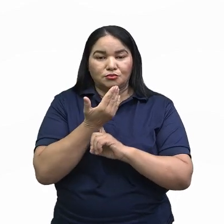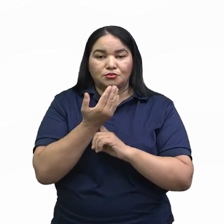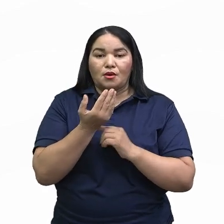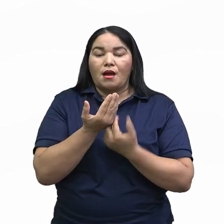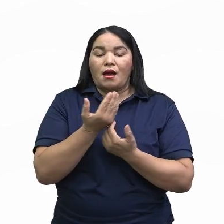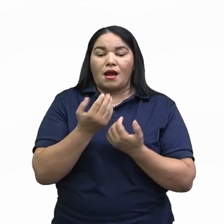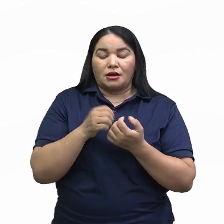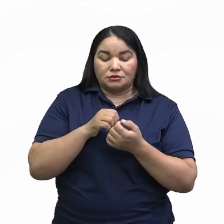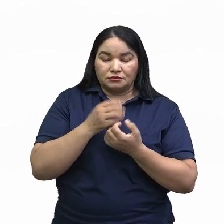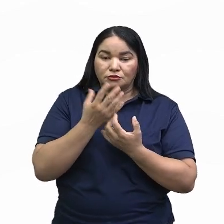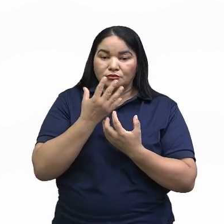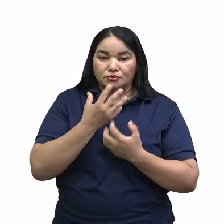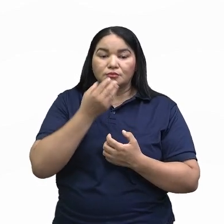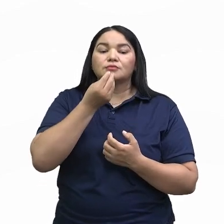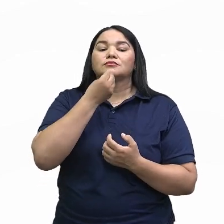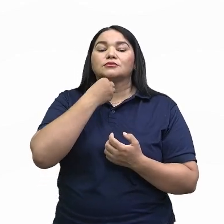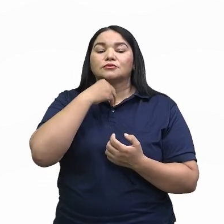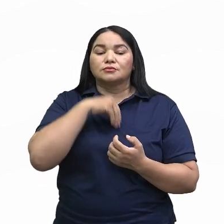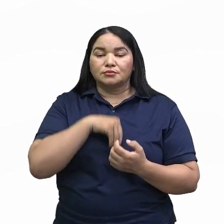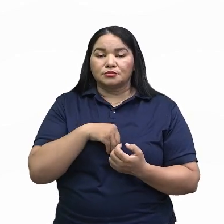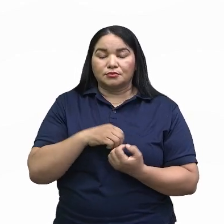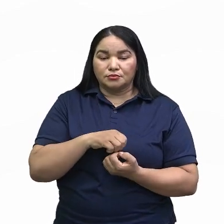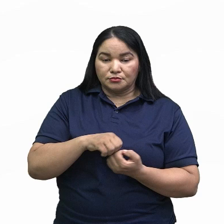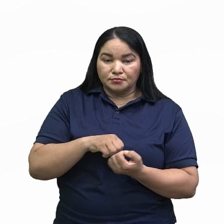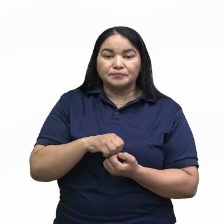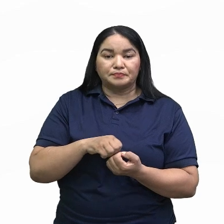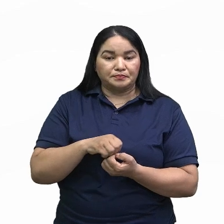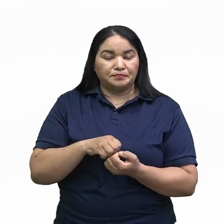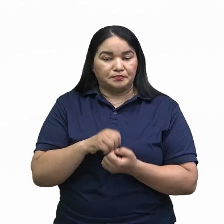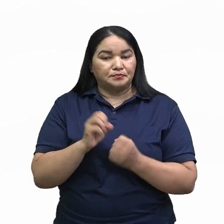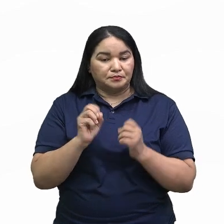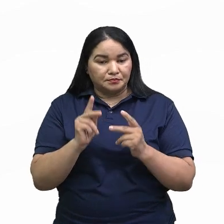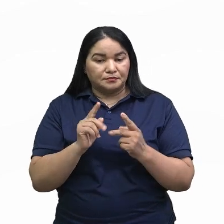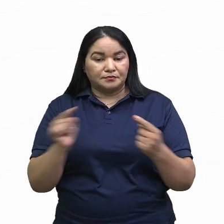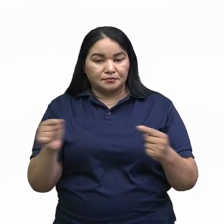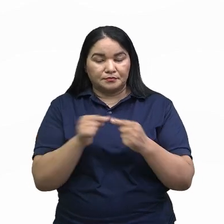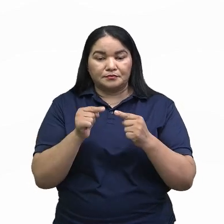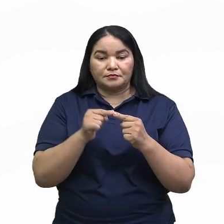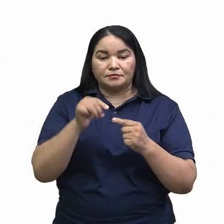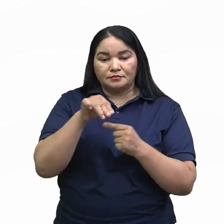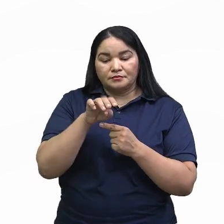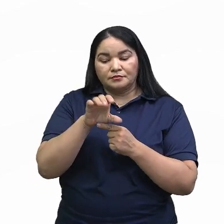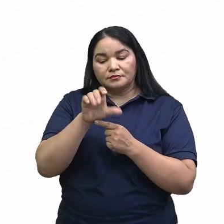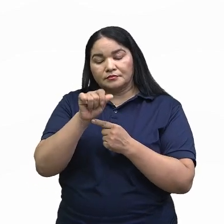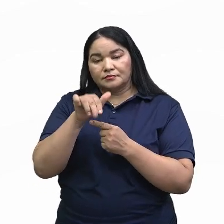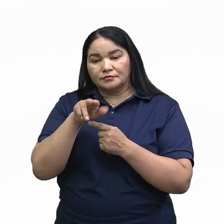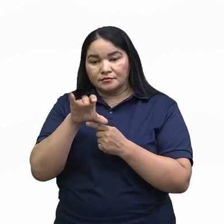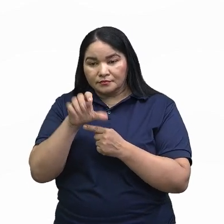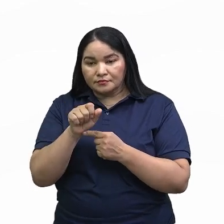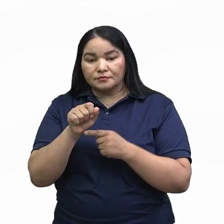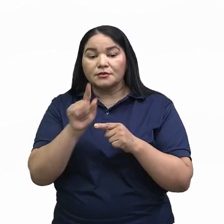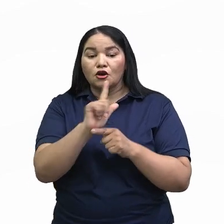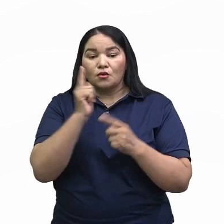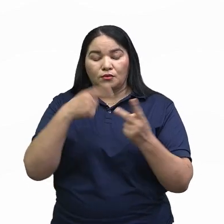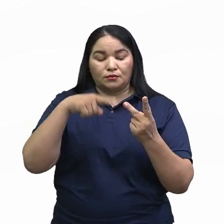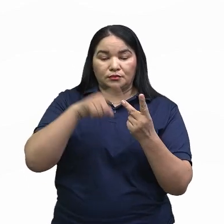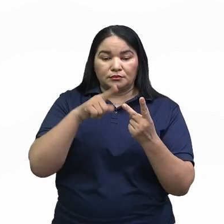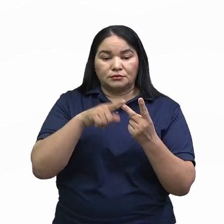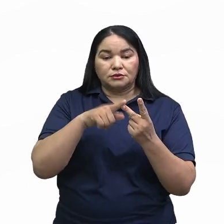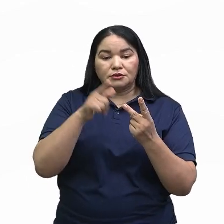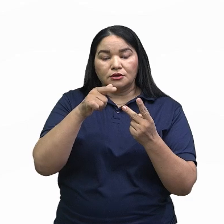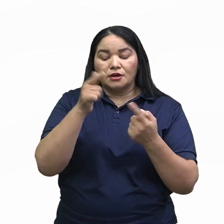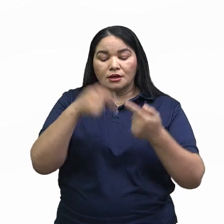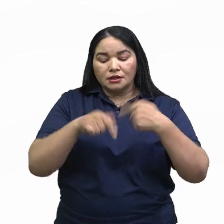movimentação e a mastigação está relacionada com a digestão mecânica. Nós temos também a digestão química, que é